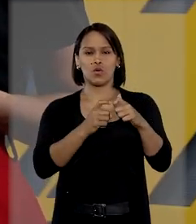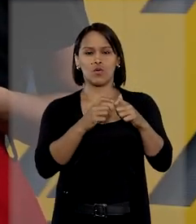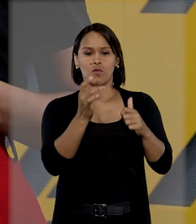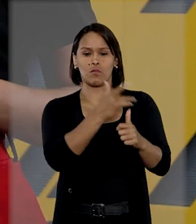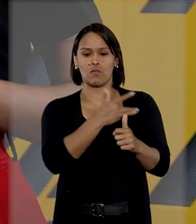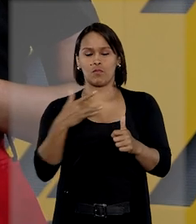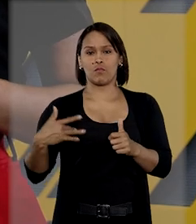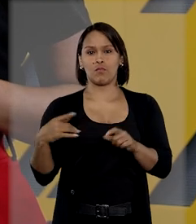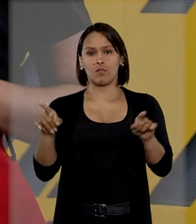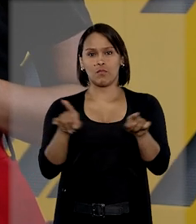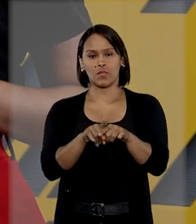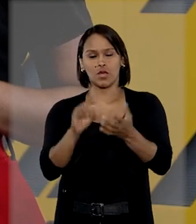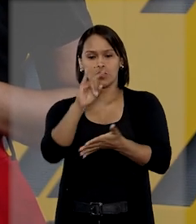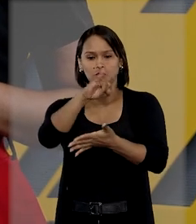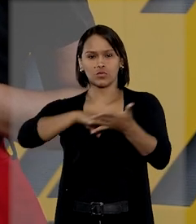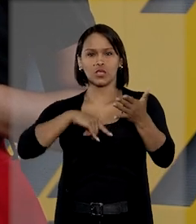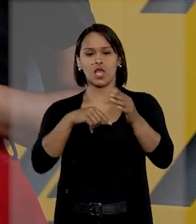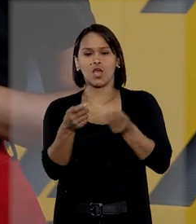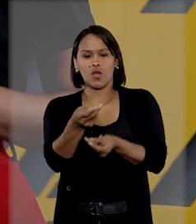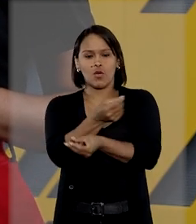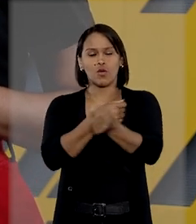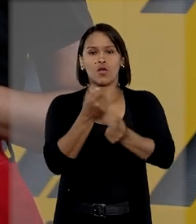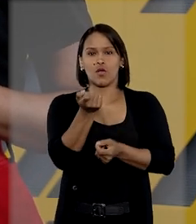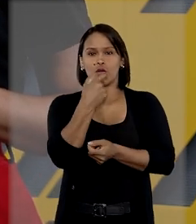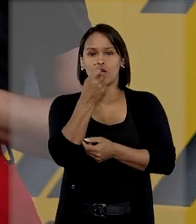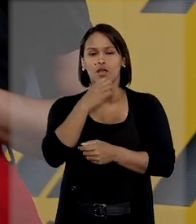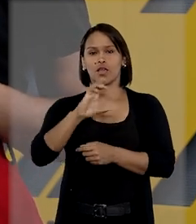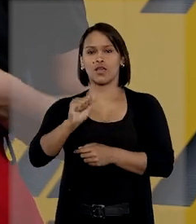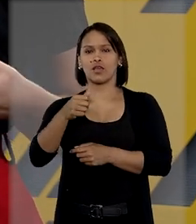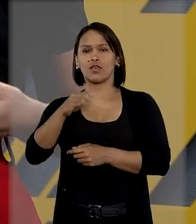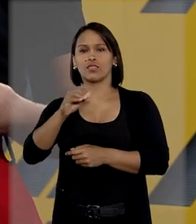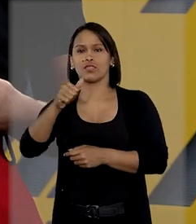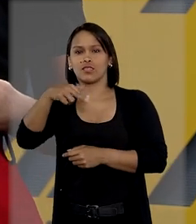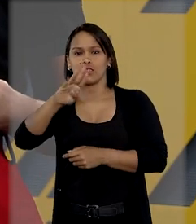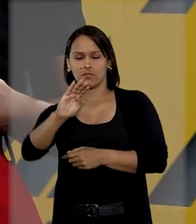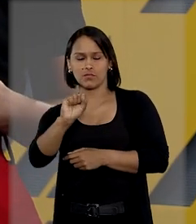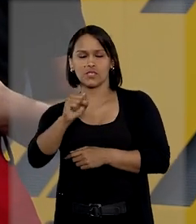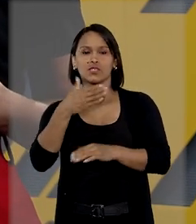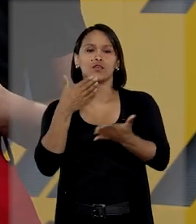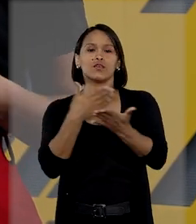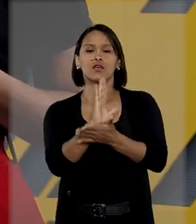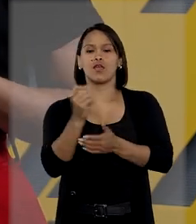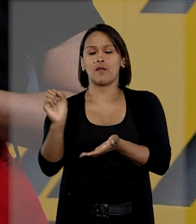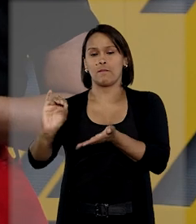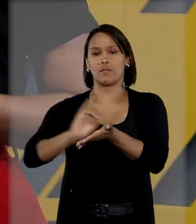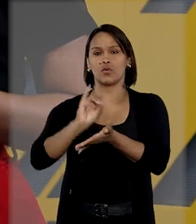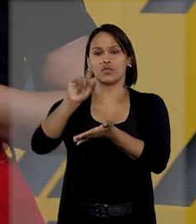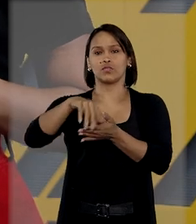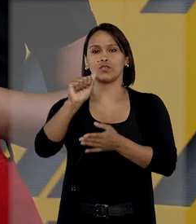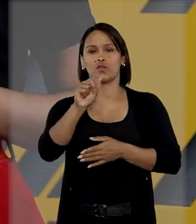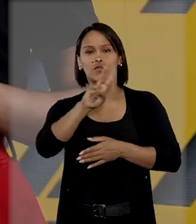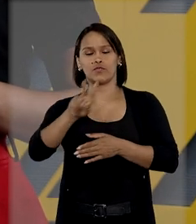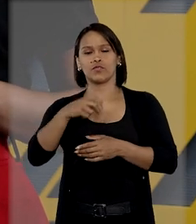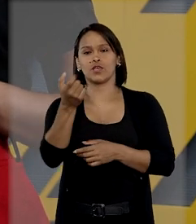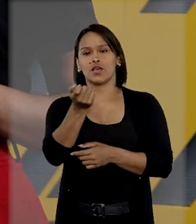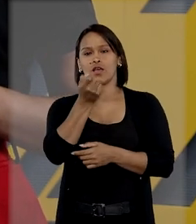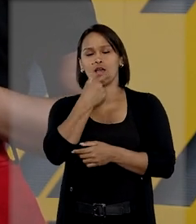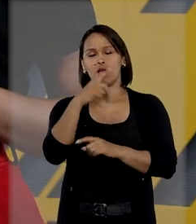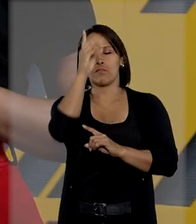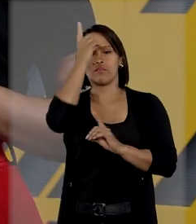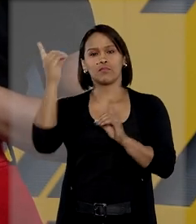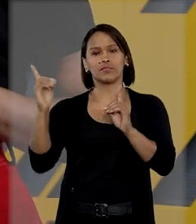plano de saúde deve custear medicamento à base de canabidiol com importação autorizada pela Anvisa a um